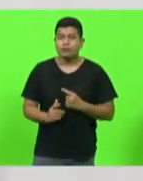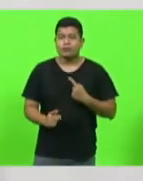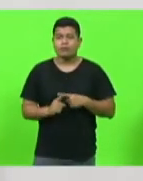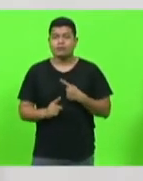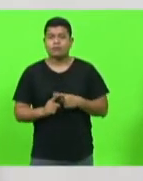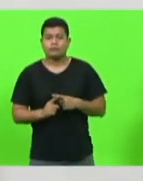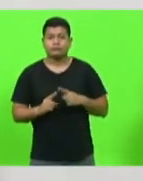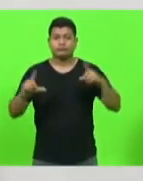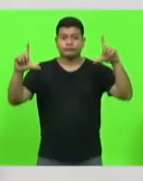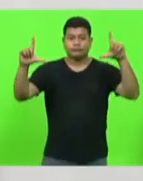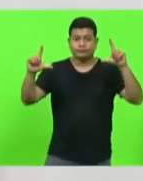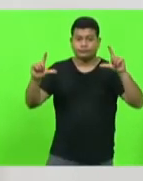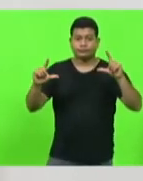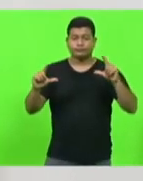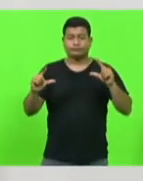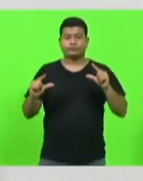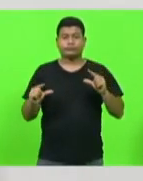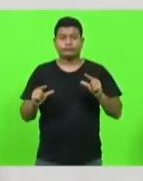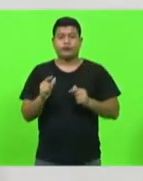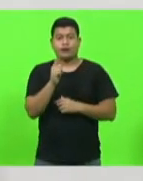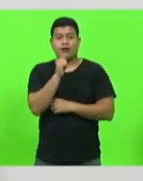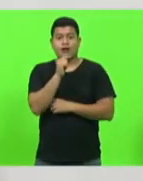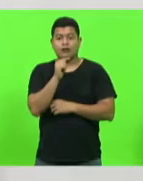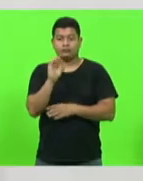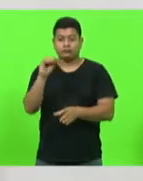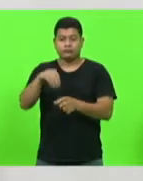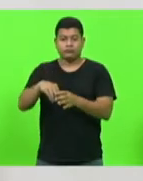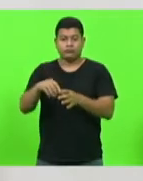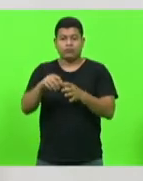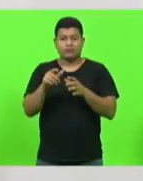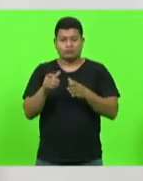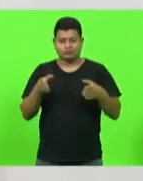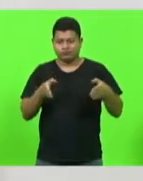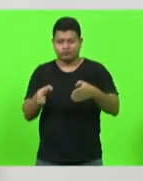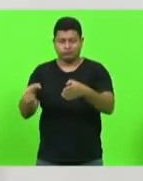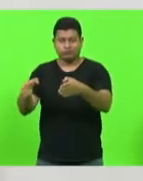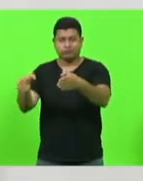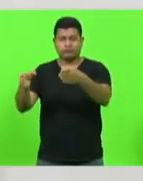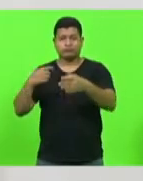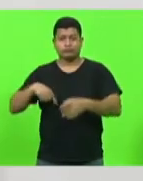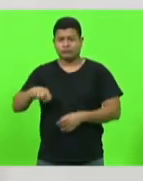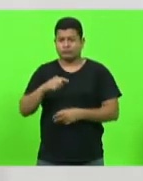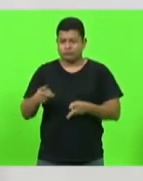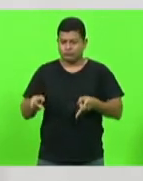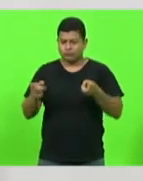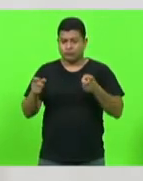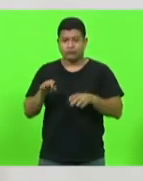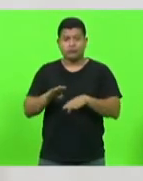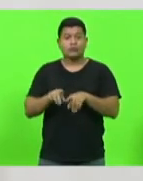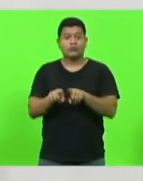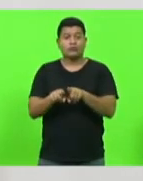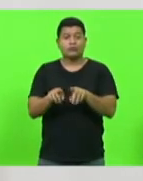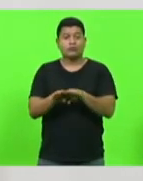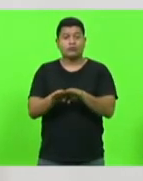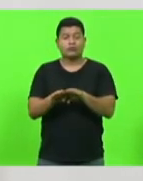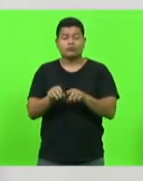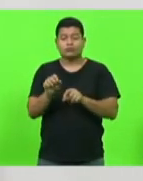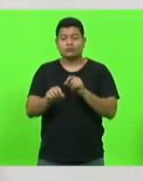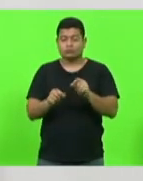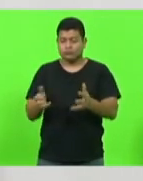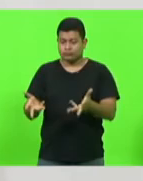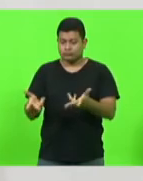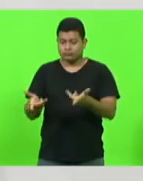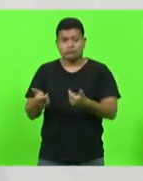quantidade dos leitos dos nossos rios, nós percebemos que a qualidade da água